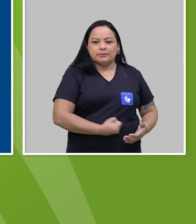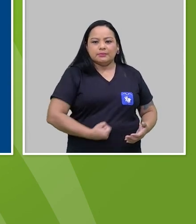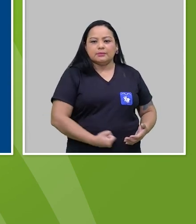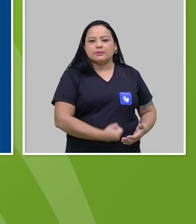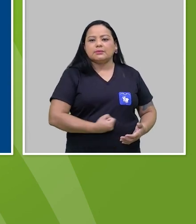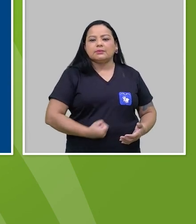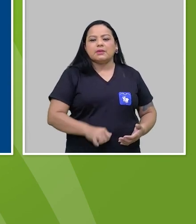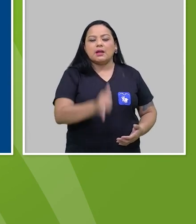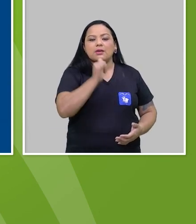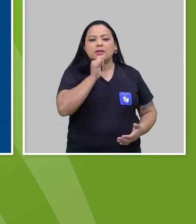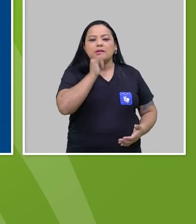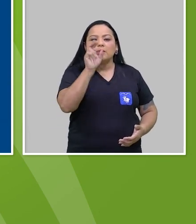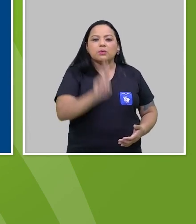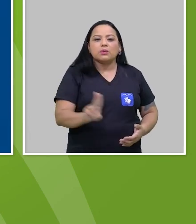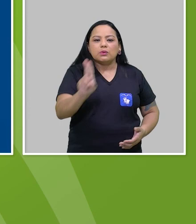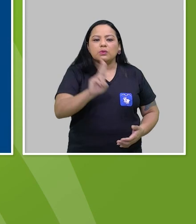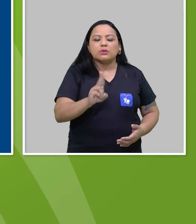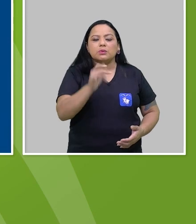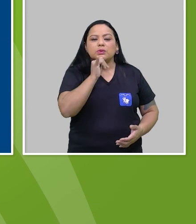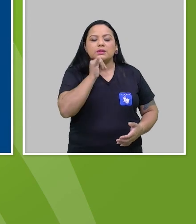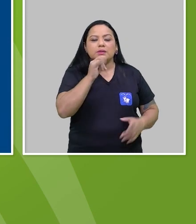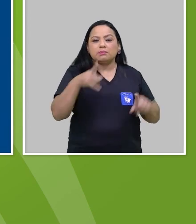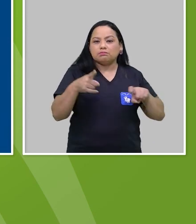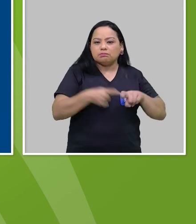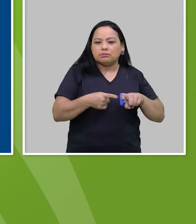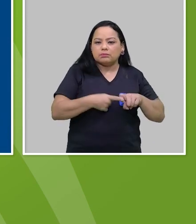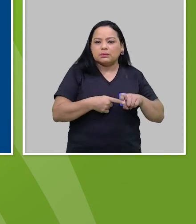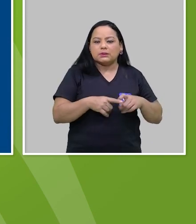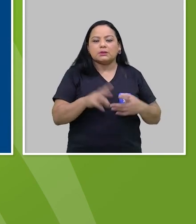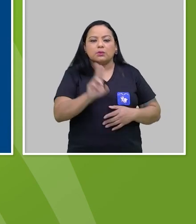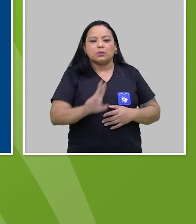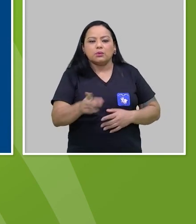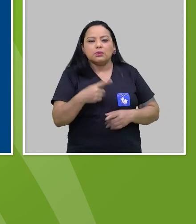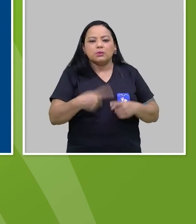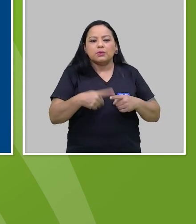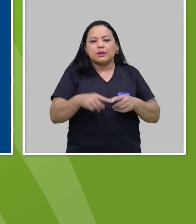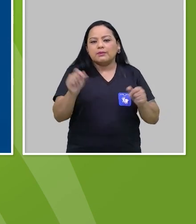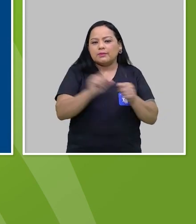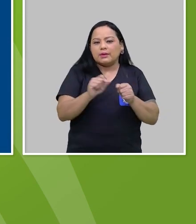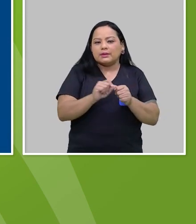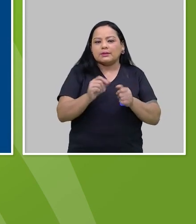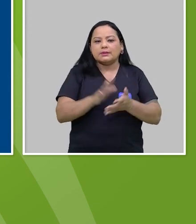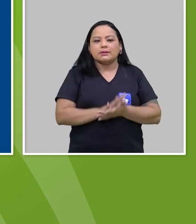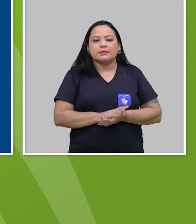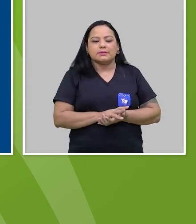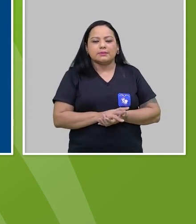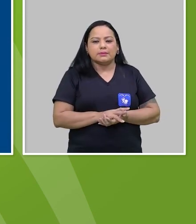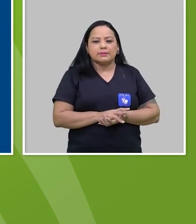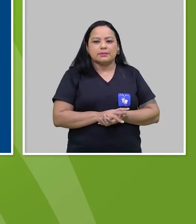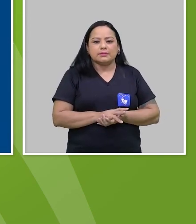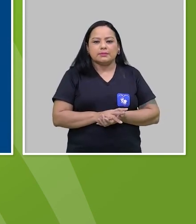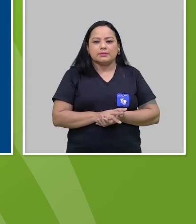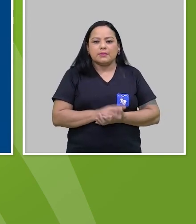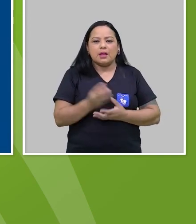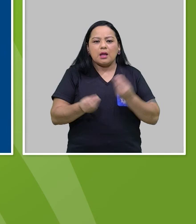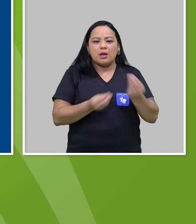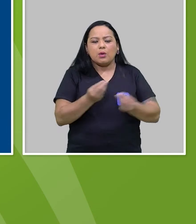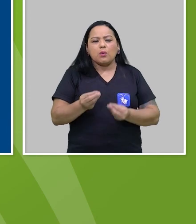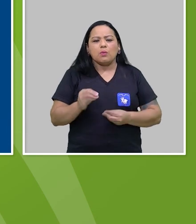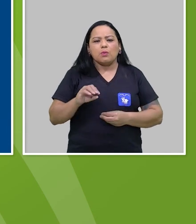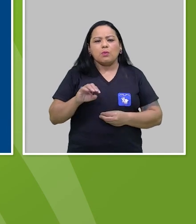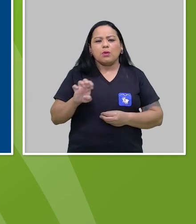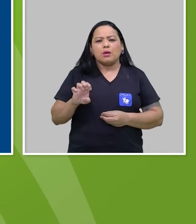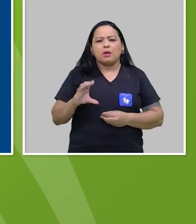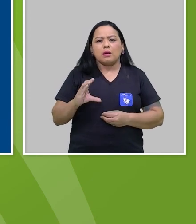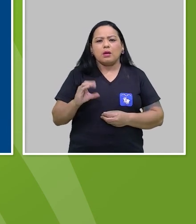de utilidade, por exemplo, na medicina, onde são utilizados para a realização de ecografia, que é exatamente o